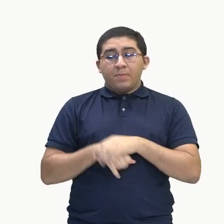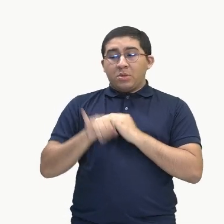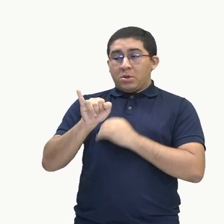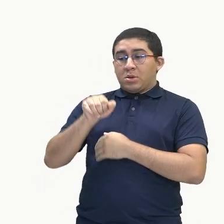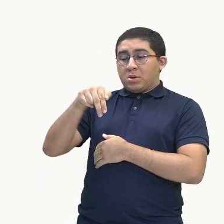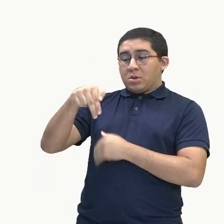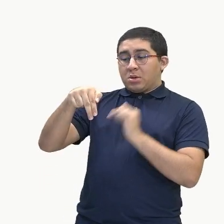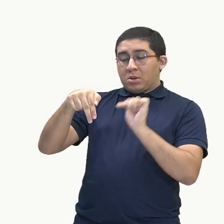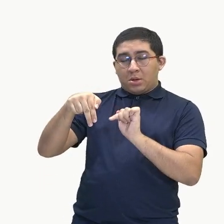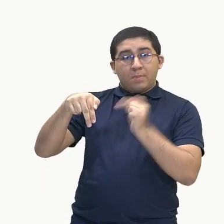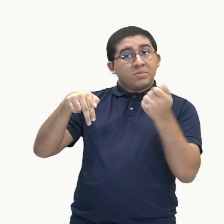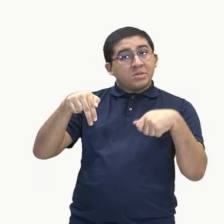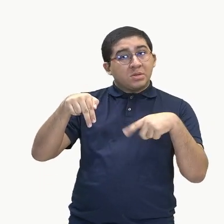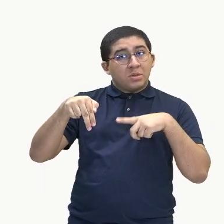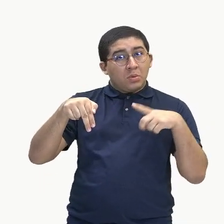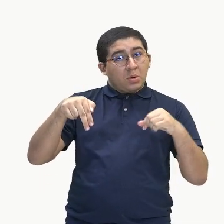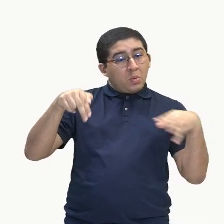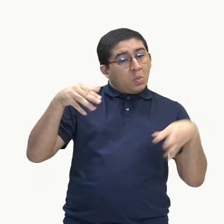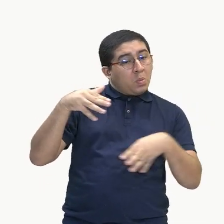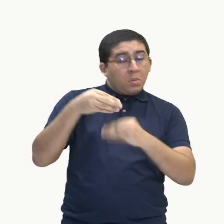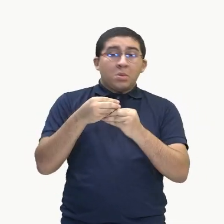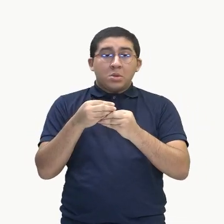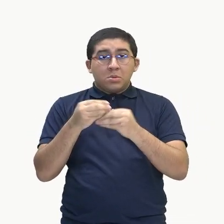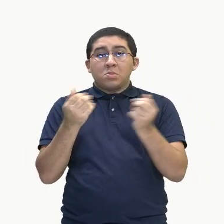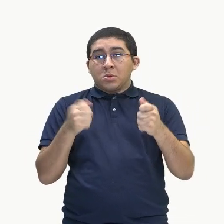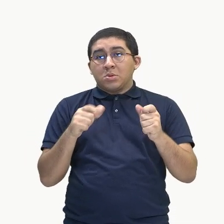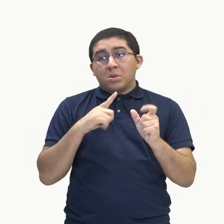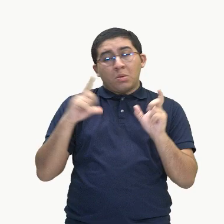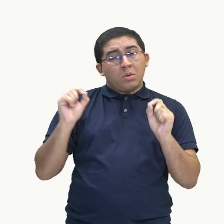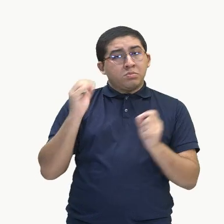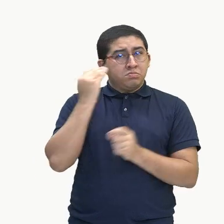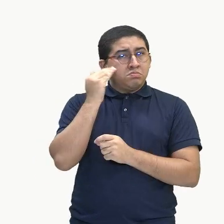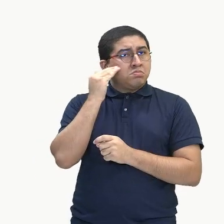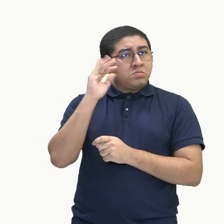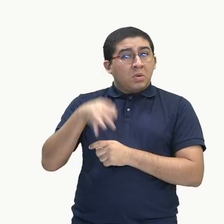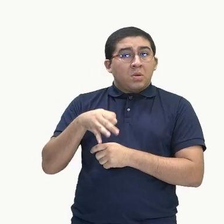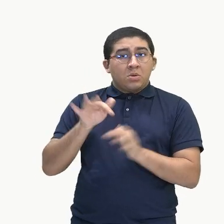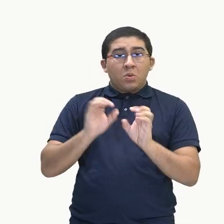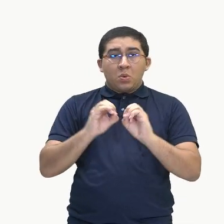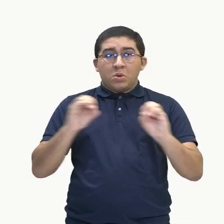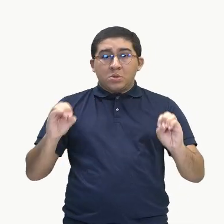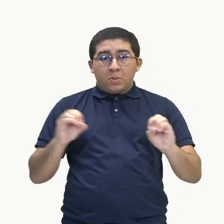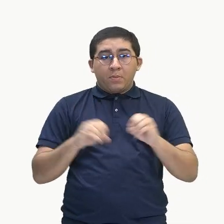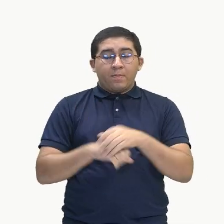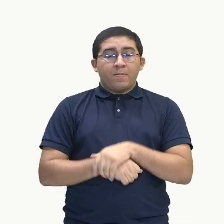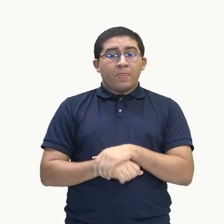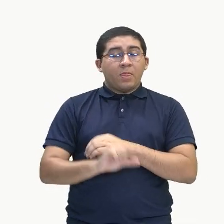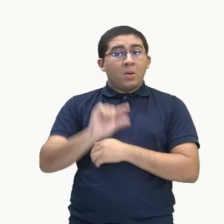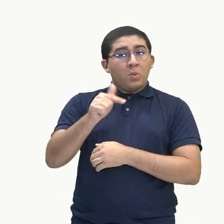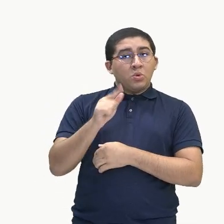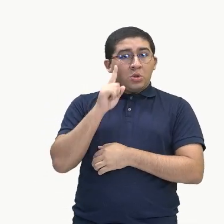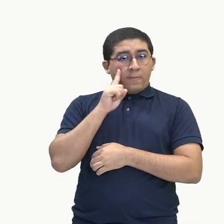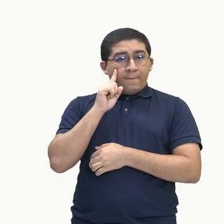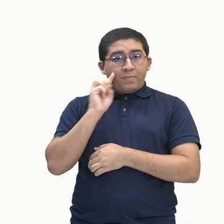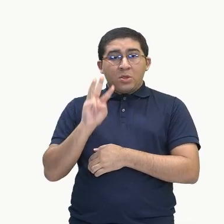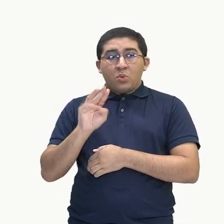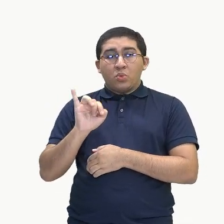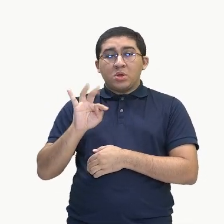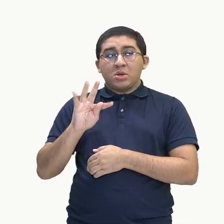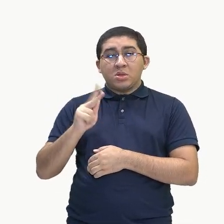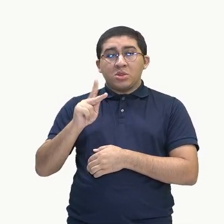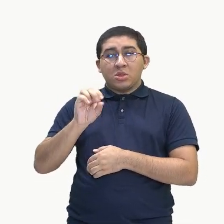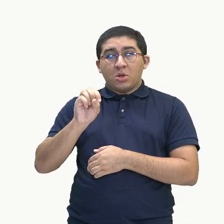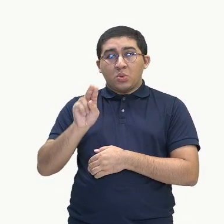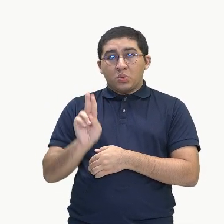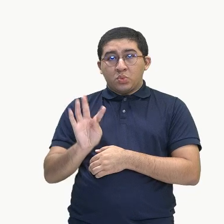tenho que ter uma informação para que ela possa ser compreendida. A próxima preposição aqui, without,